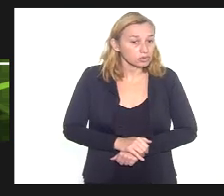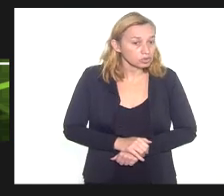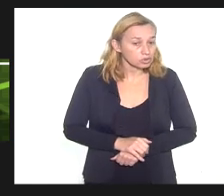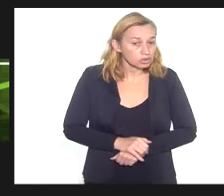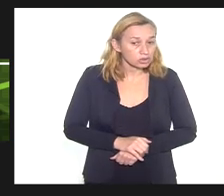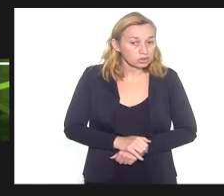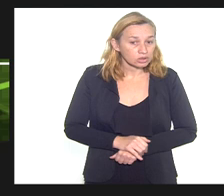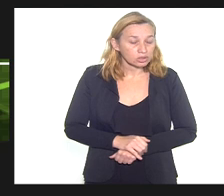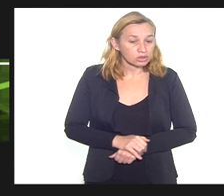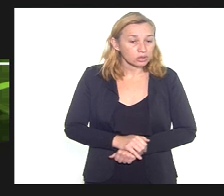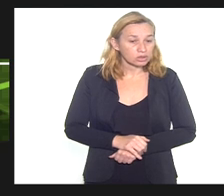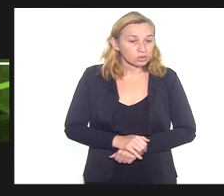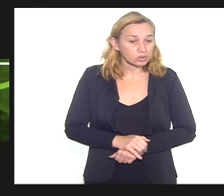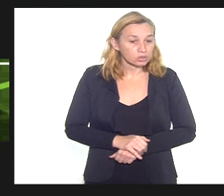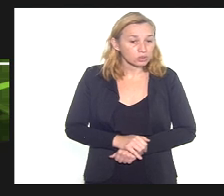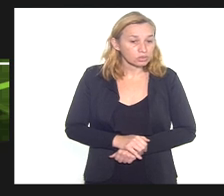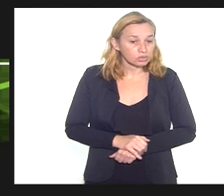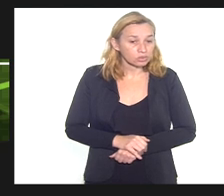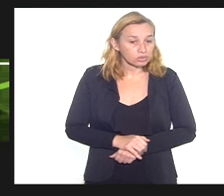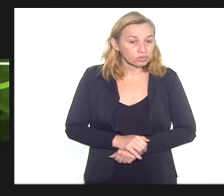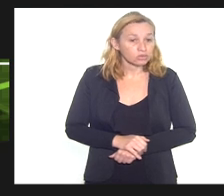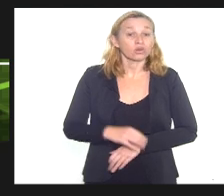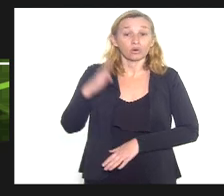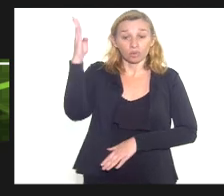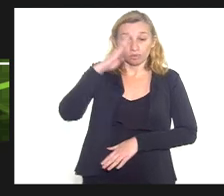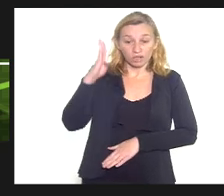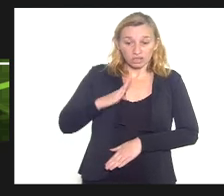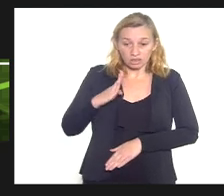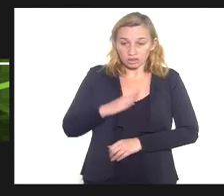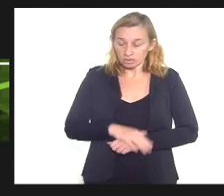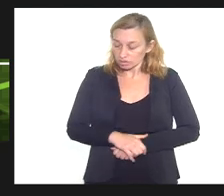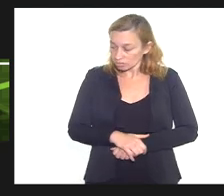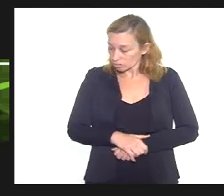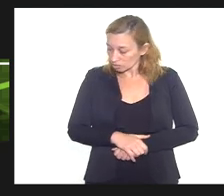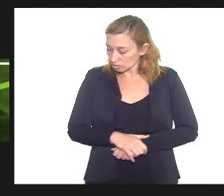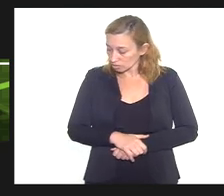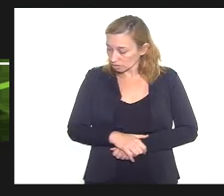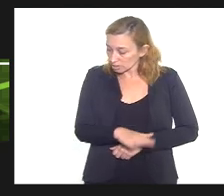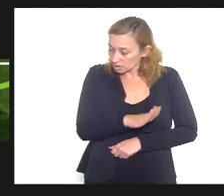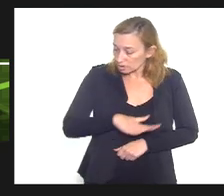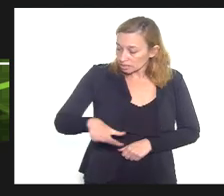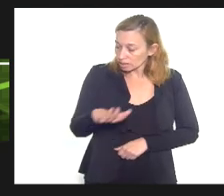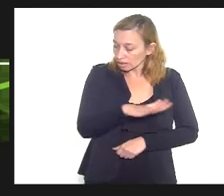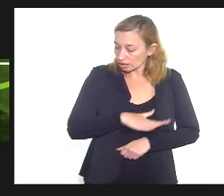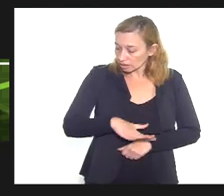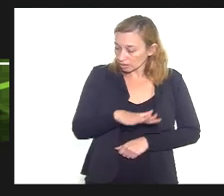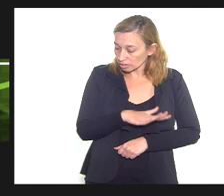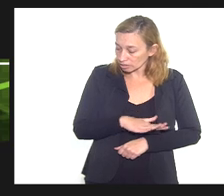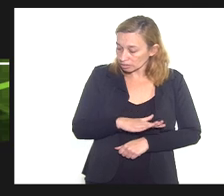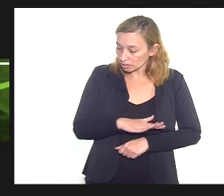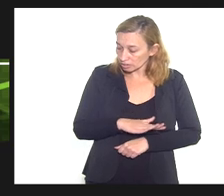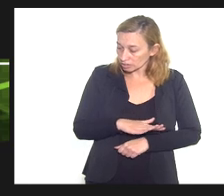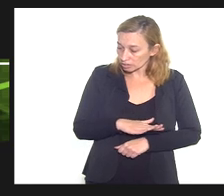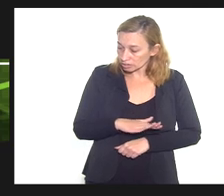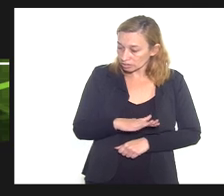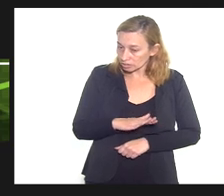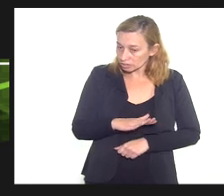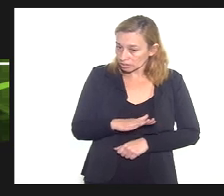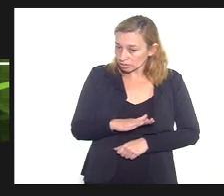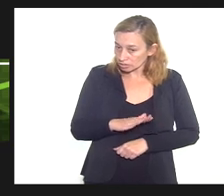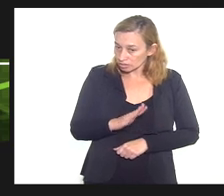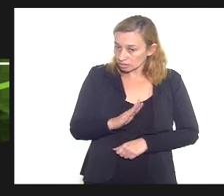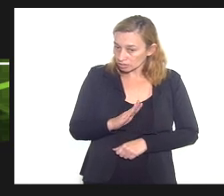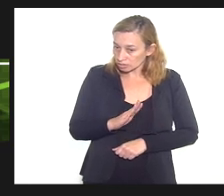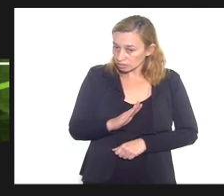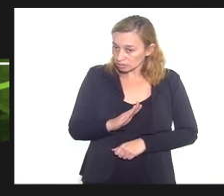verificaram que o Brasil, nessa área, é o que dá a maior